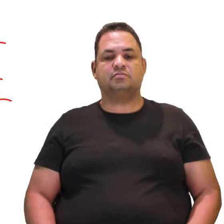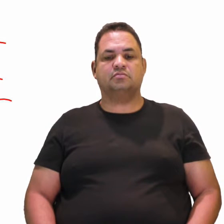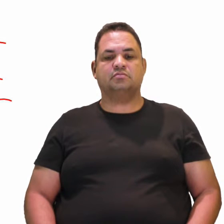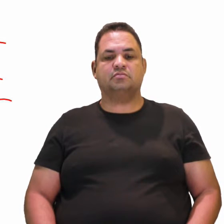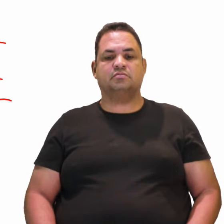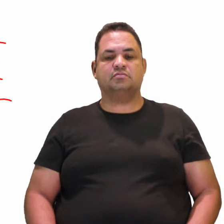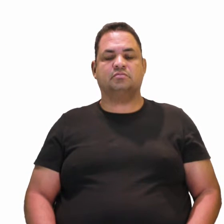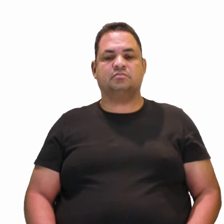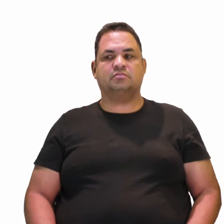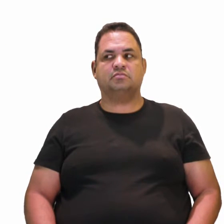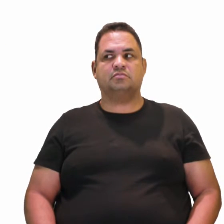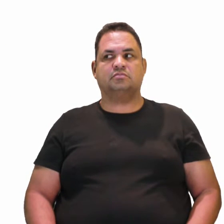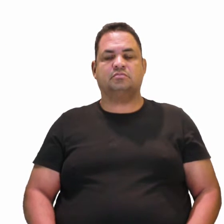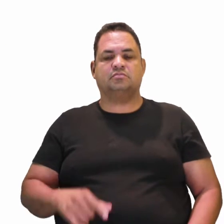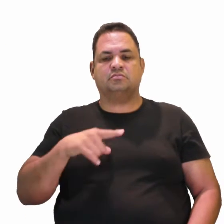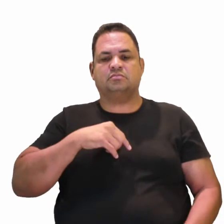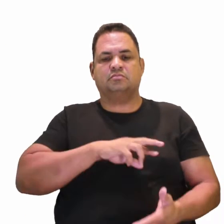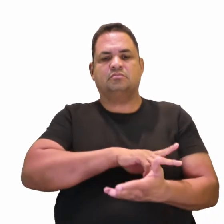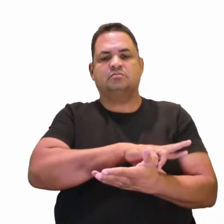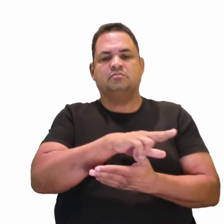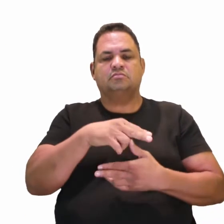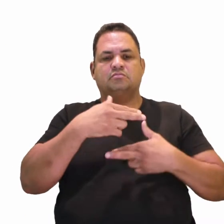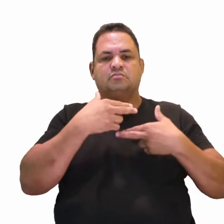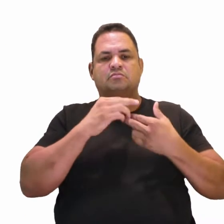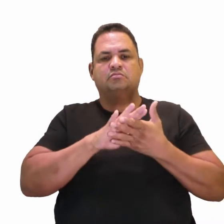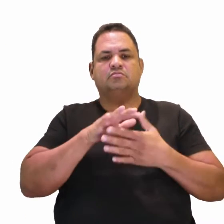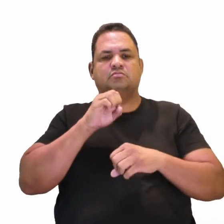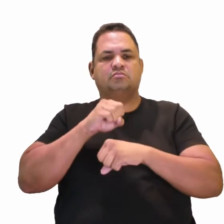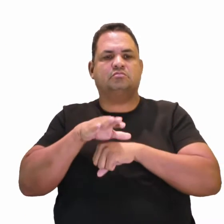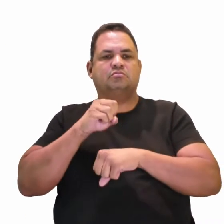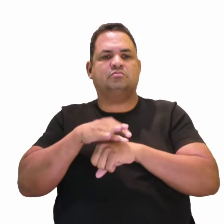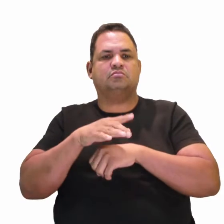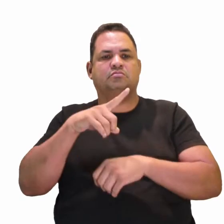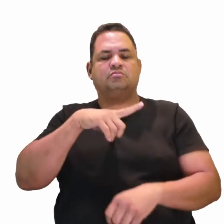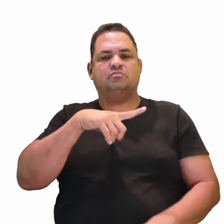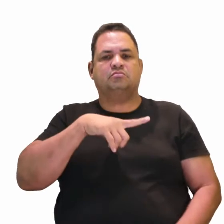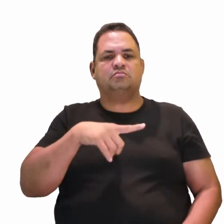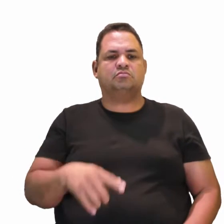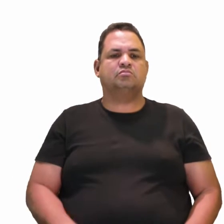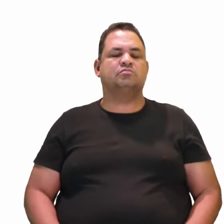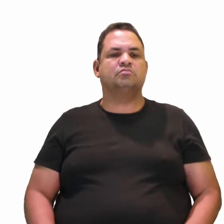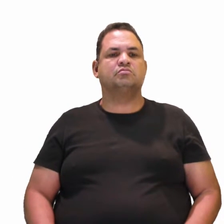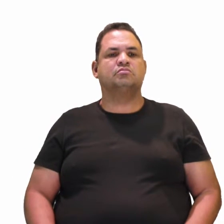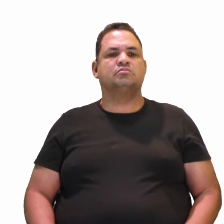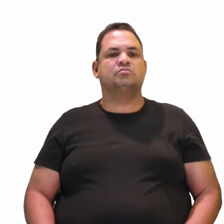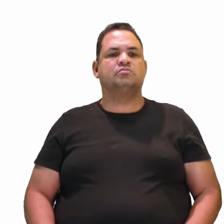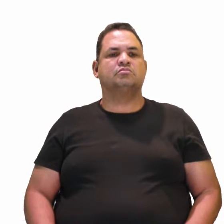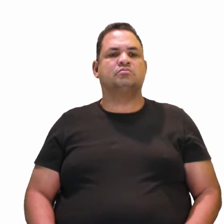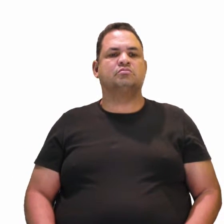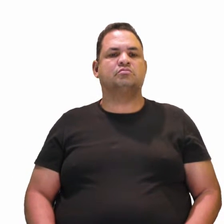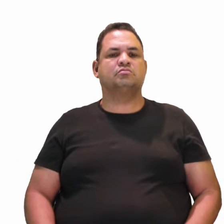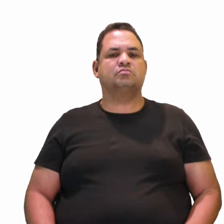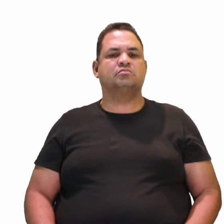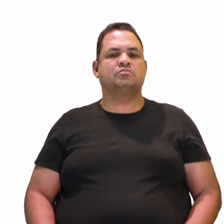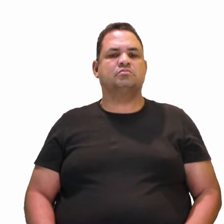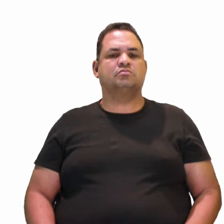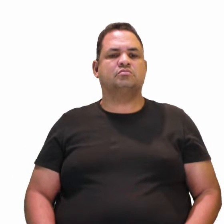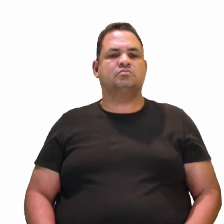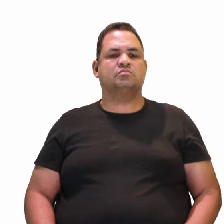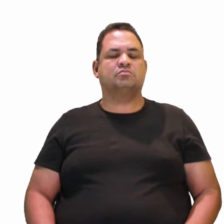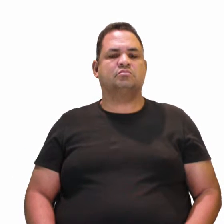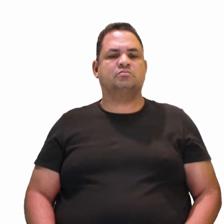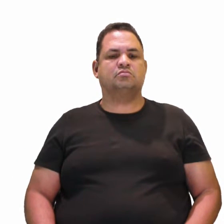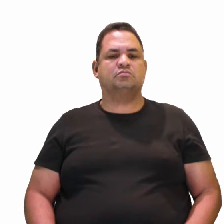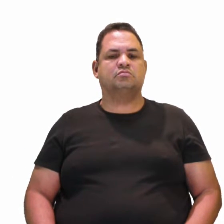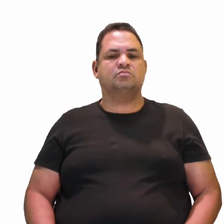Aí ele dá várias dicas, né? Depois dos 2 pontos ali, ele dá várias. 1, 2, 3, 4, 5, 6,